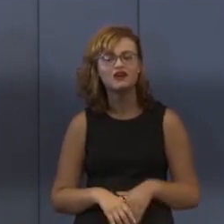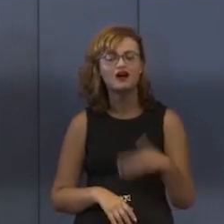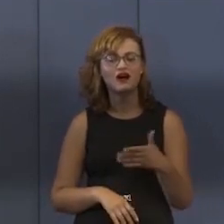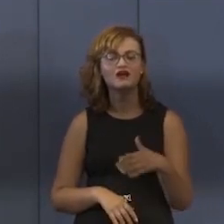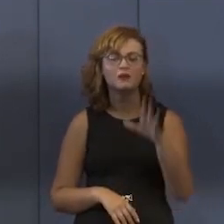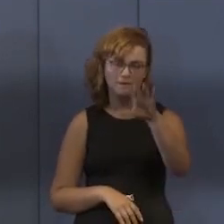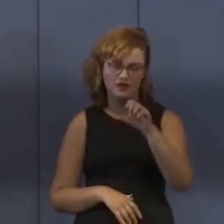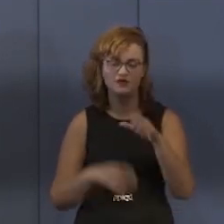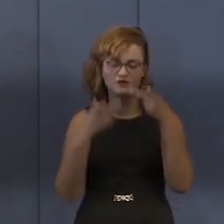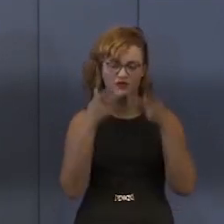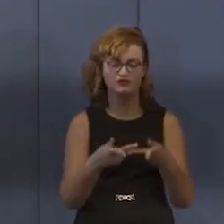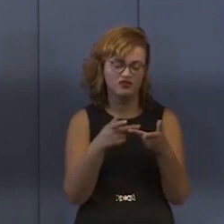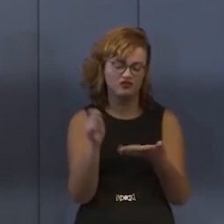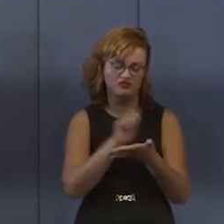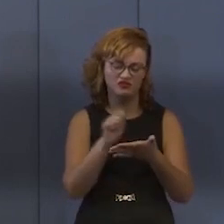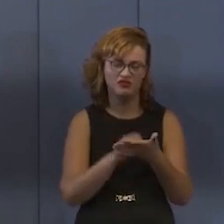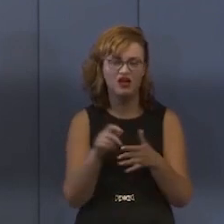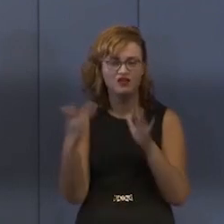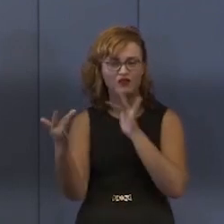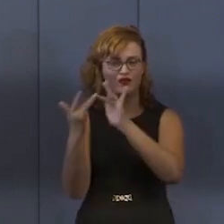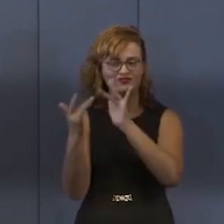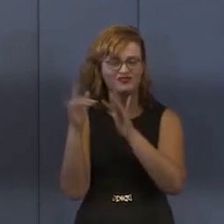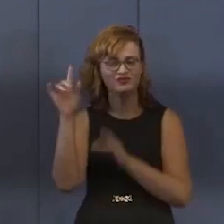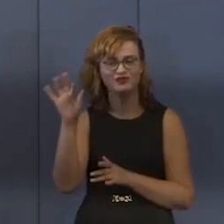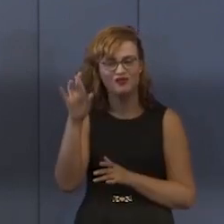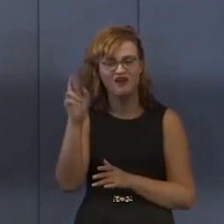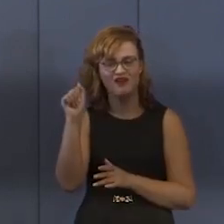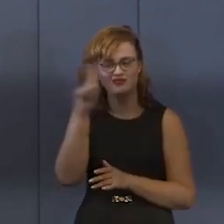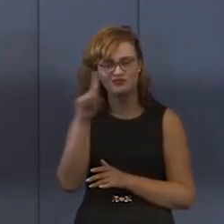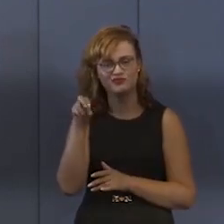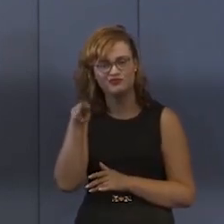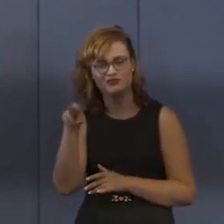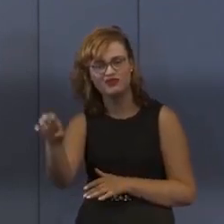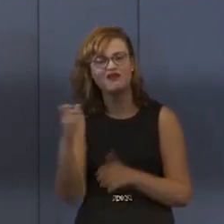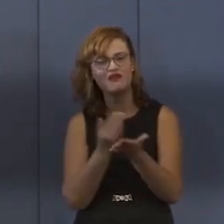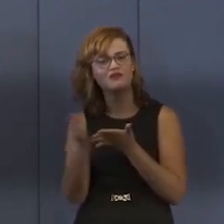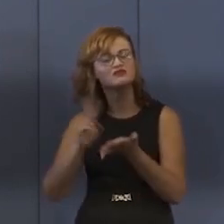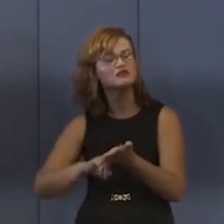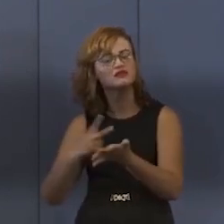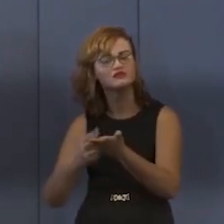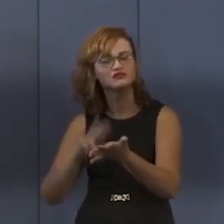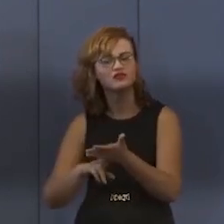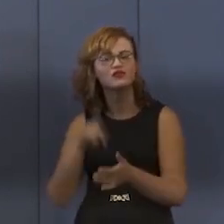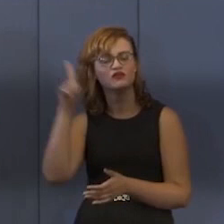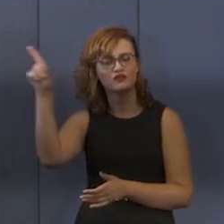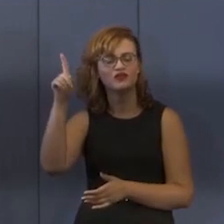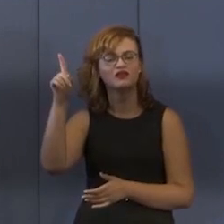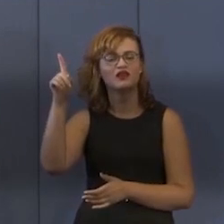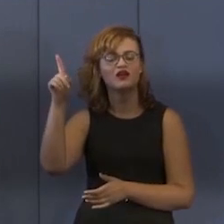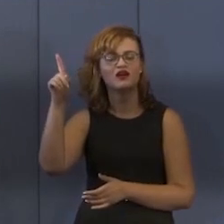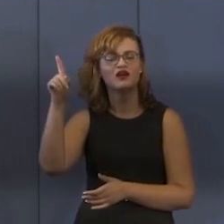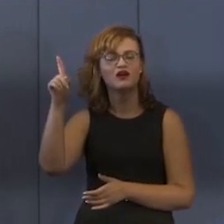E eu botei no colo o projeto. Ele me colocou em contato com o Hazoni, e aí eu comecei a tradução. Fui